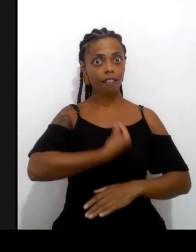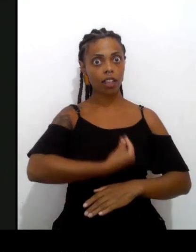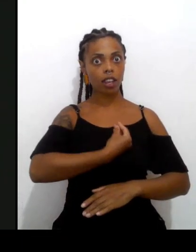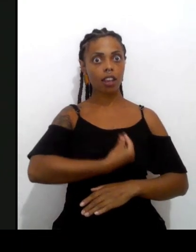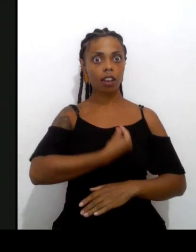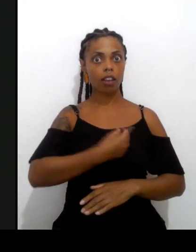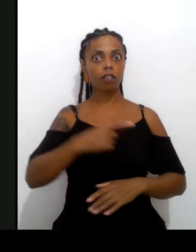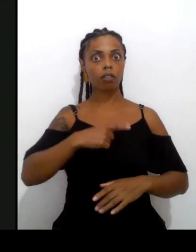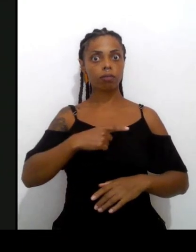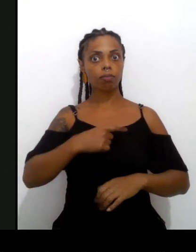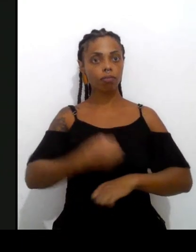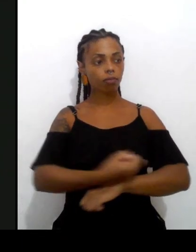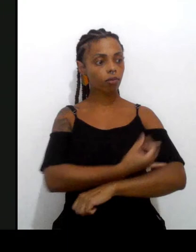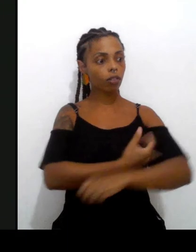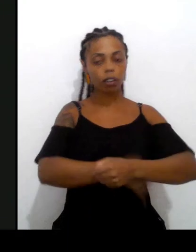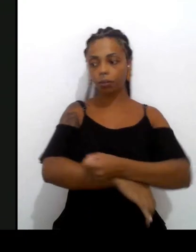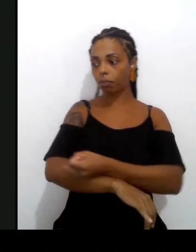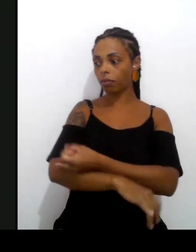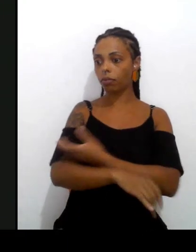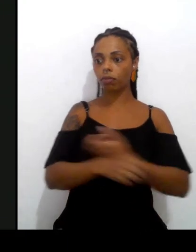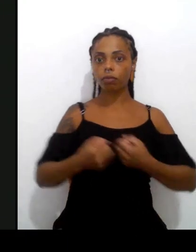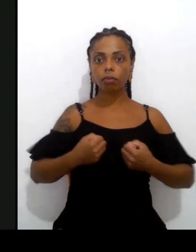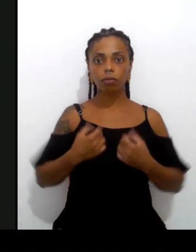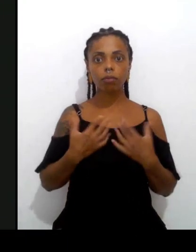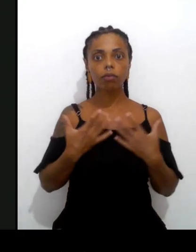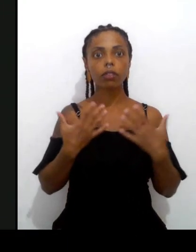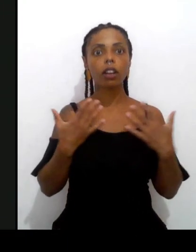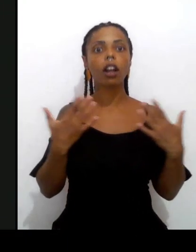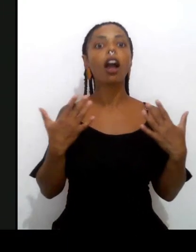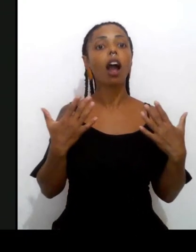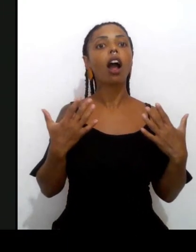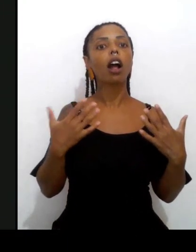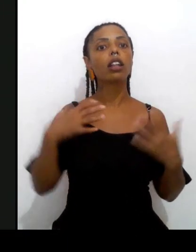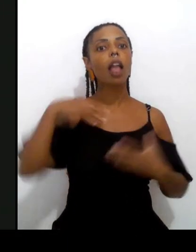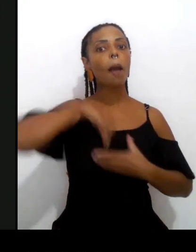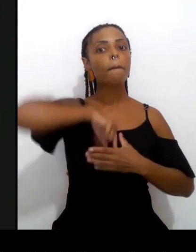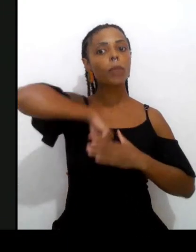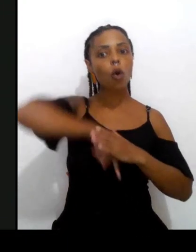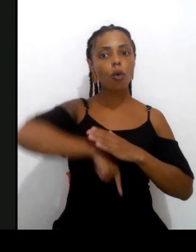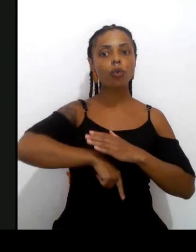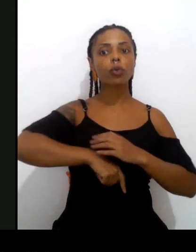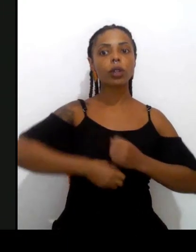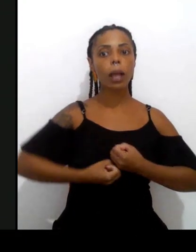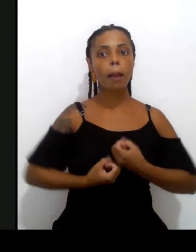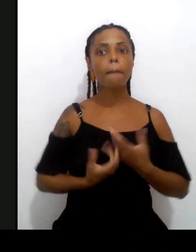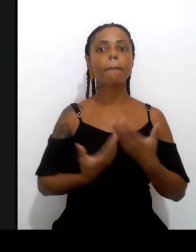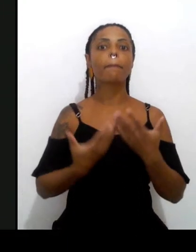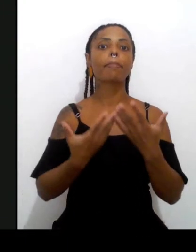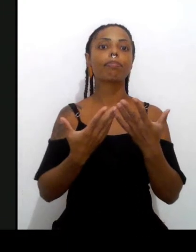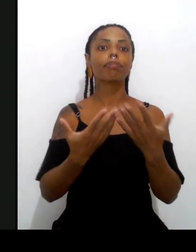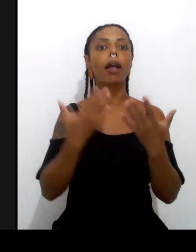ele empresta sua vísceras a sua loucura